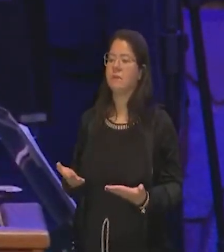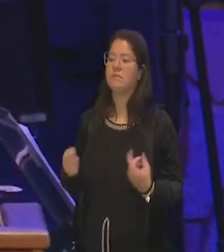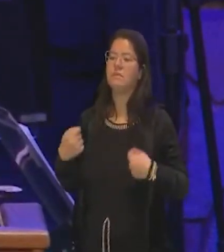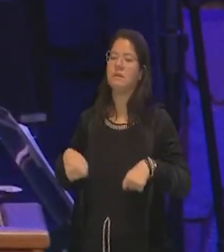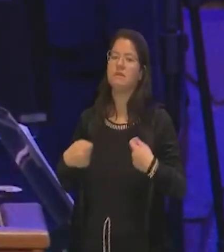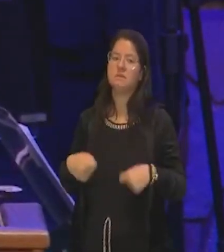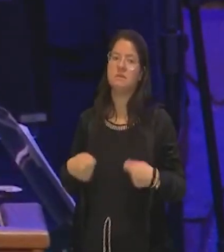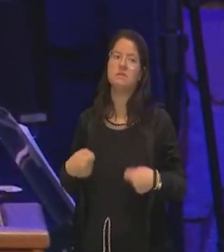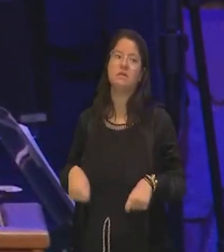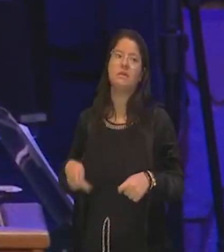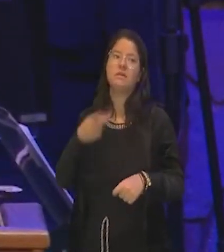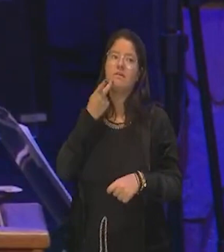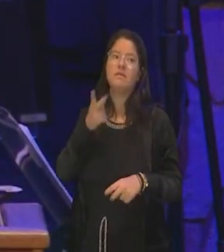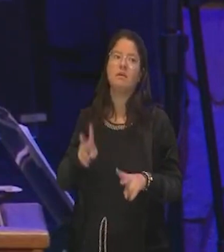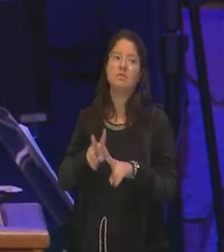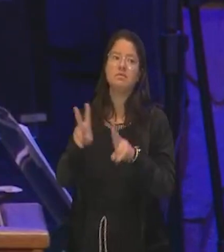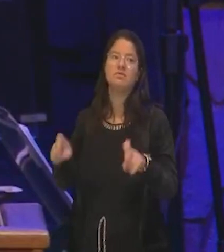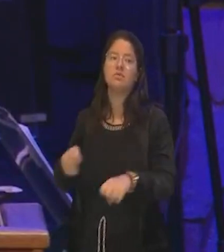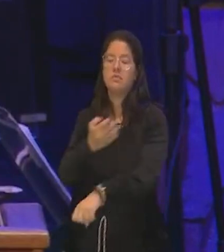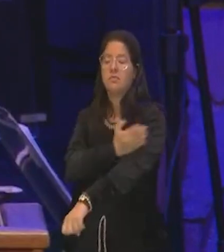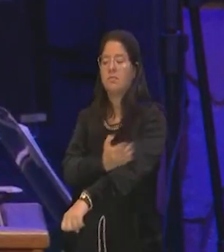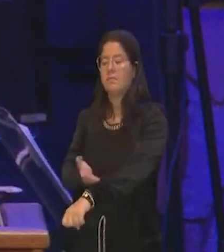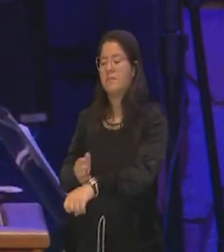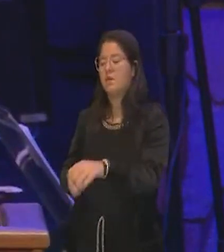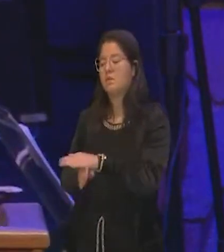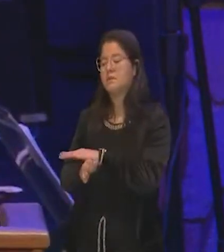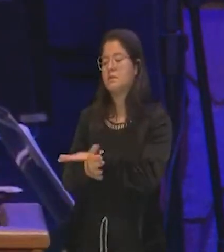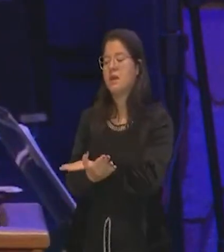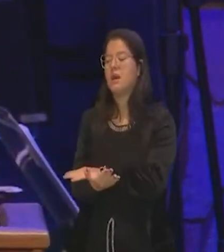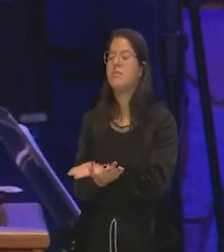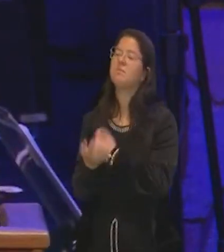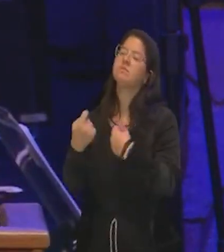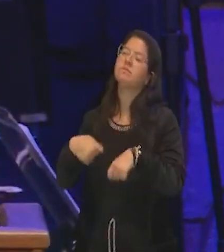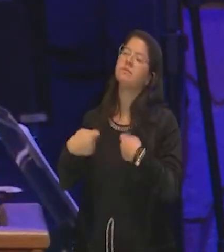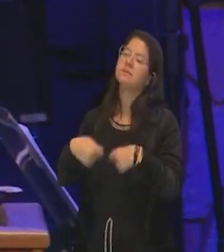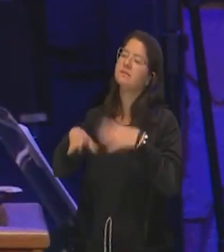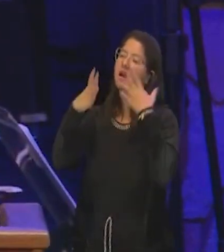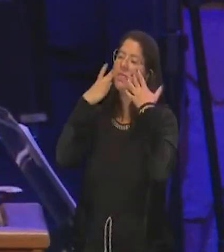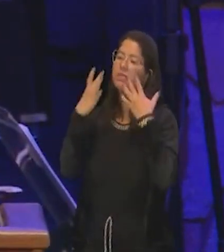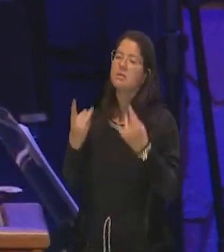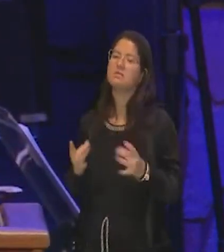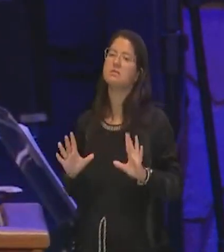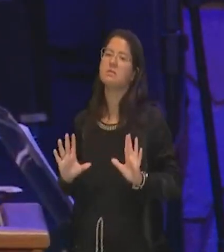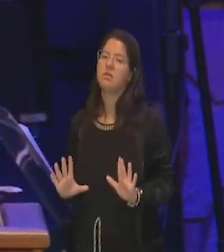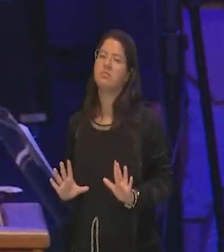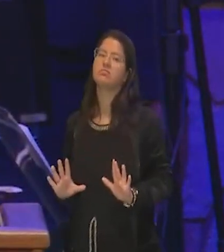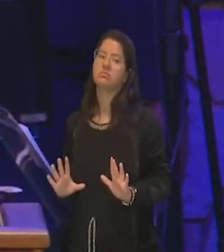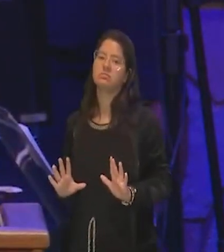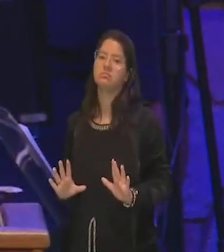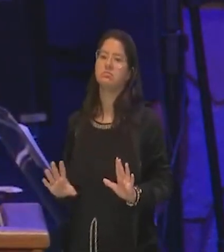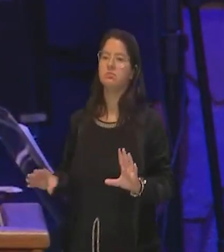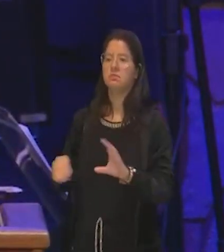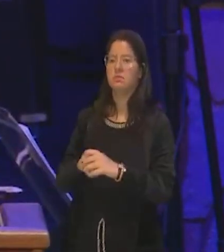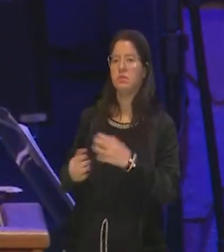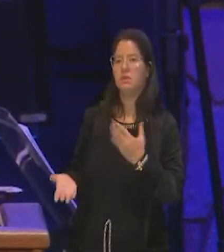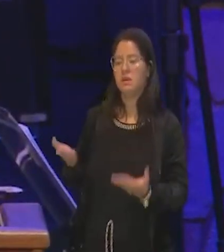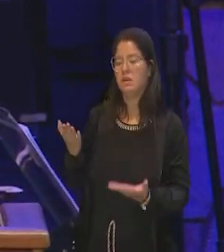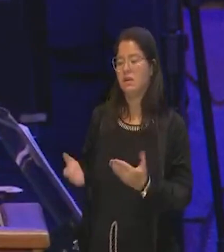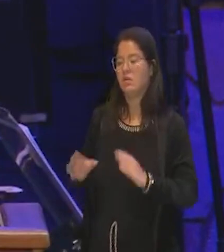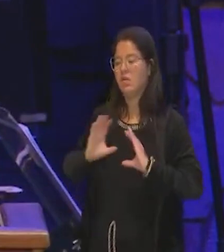Refere-se, pois, aos hábitos que possui, que precisa estar atento. dentro deste equilíbrio de uma